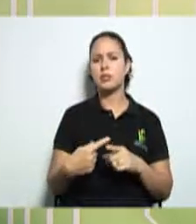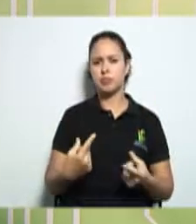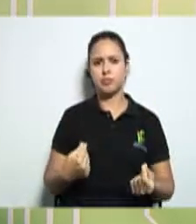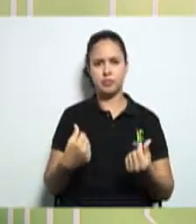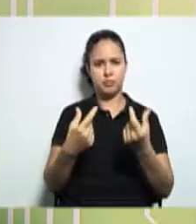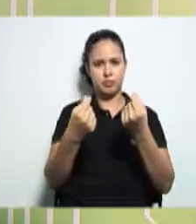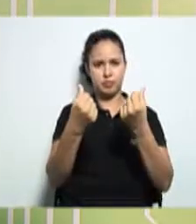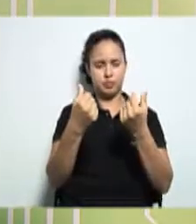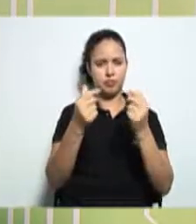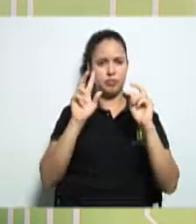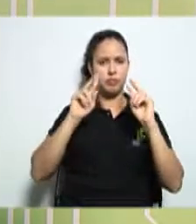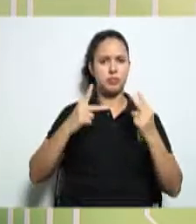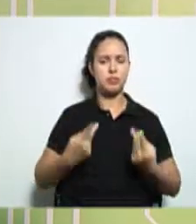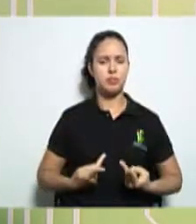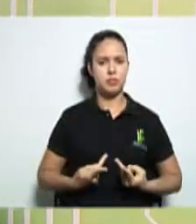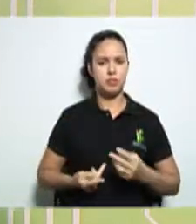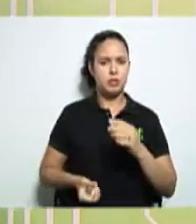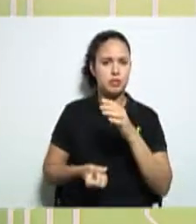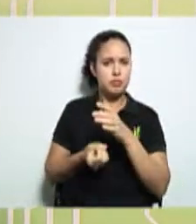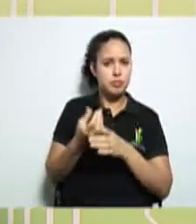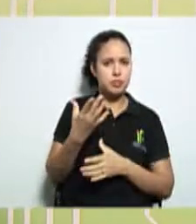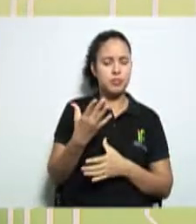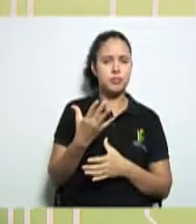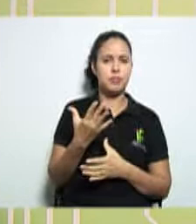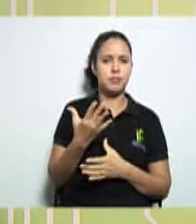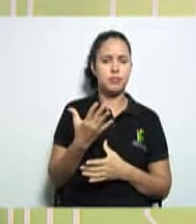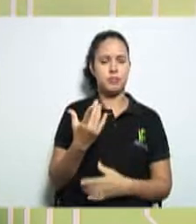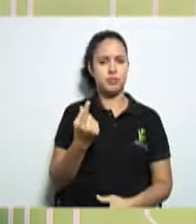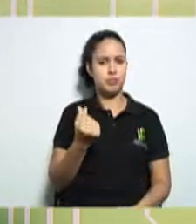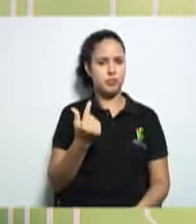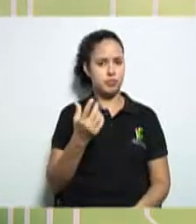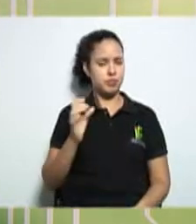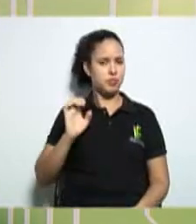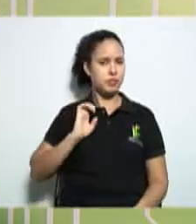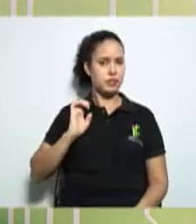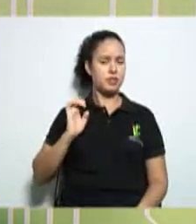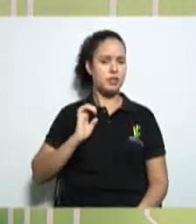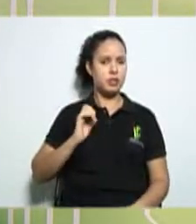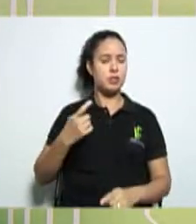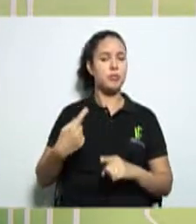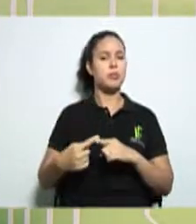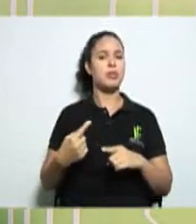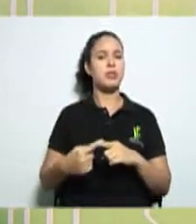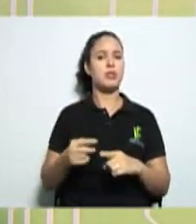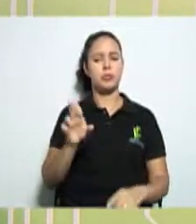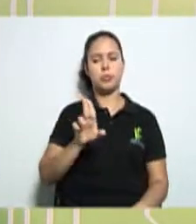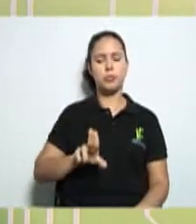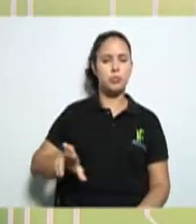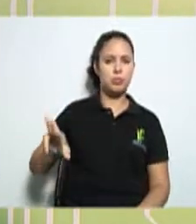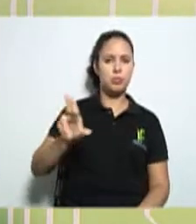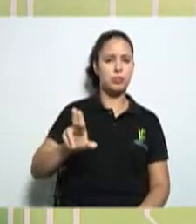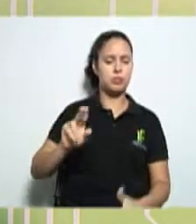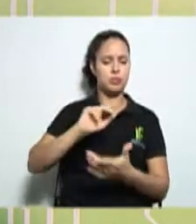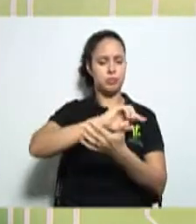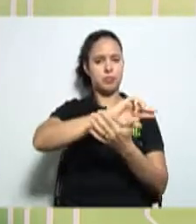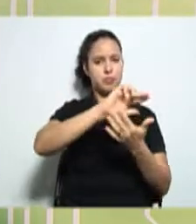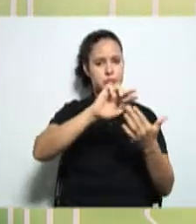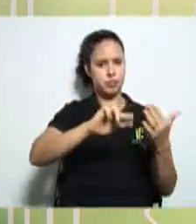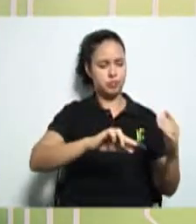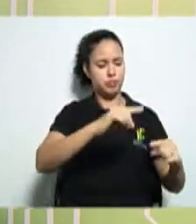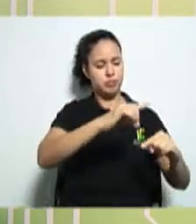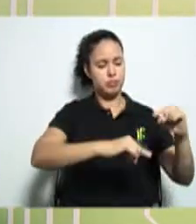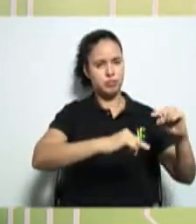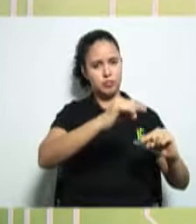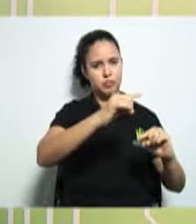é aquele que vai gerar riqueza? Porque ele utiliza os demais recursos, recursos organizacionais